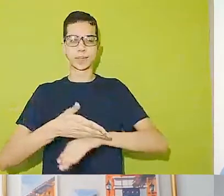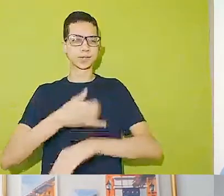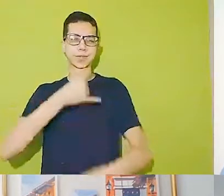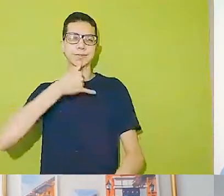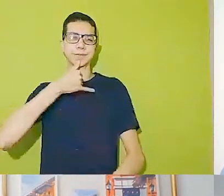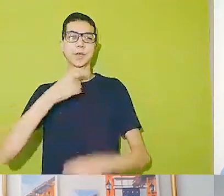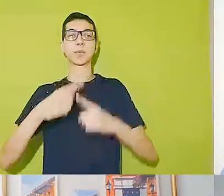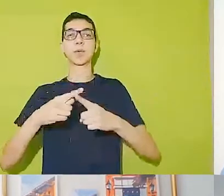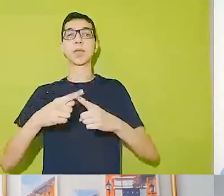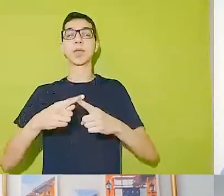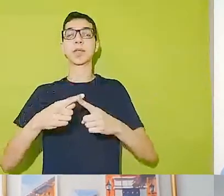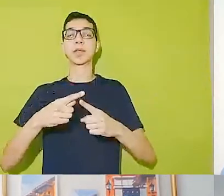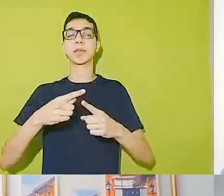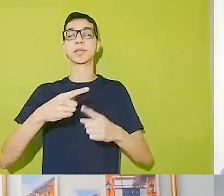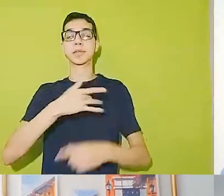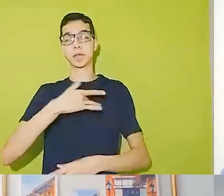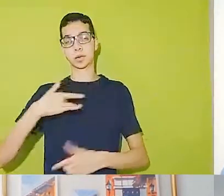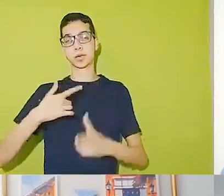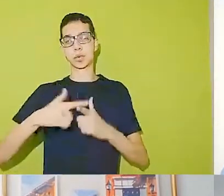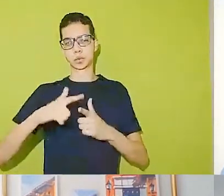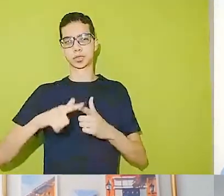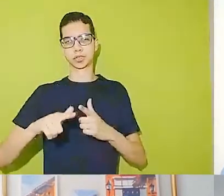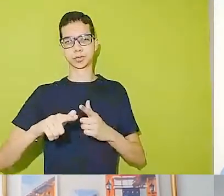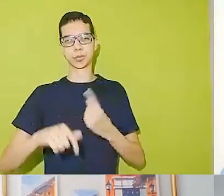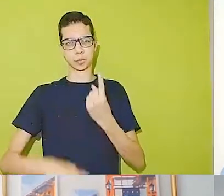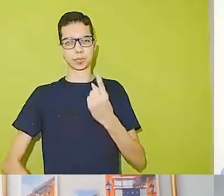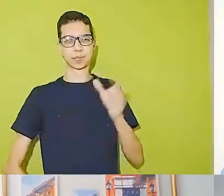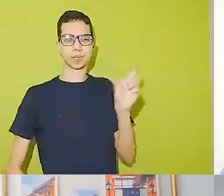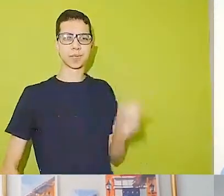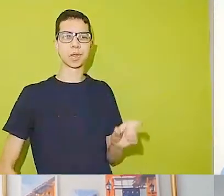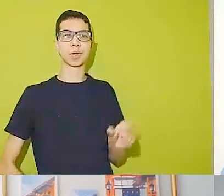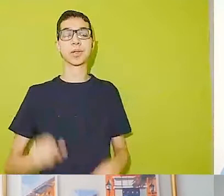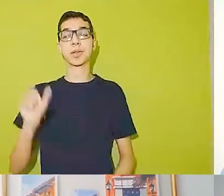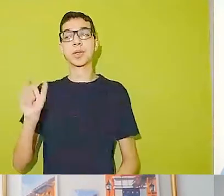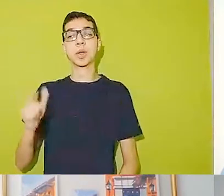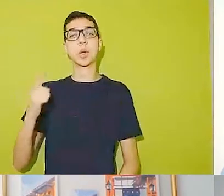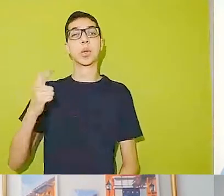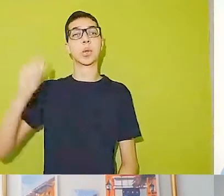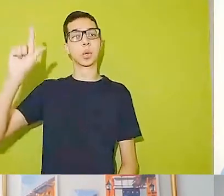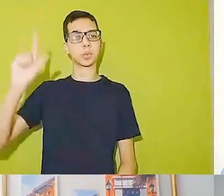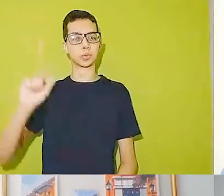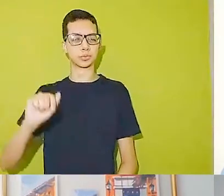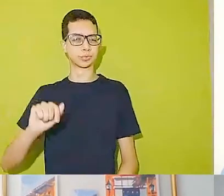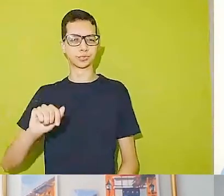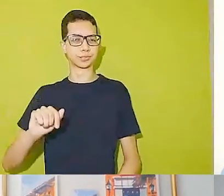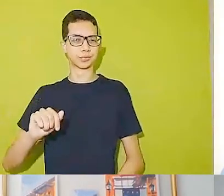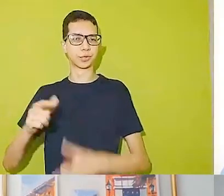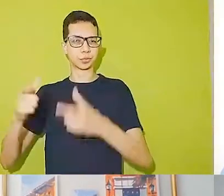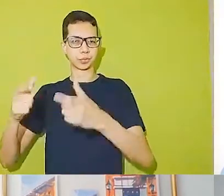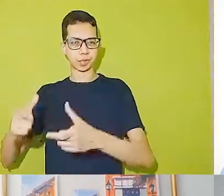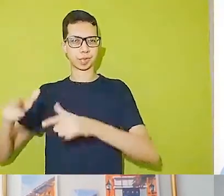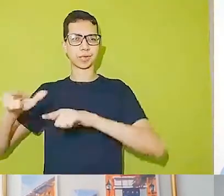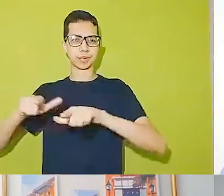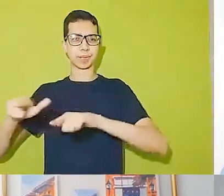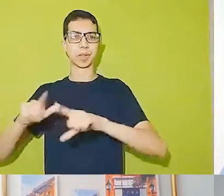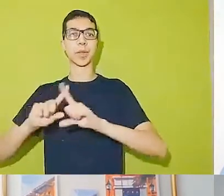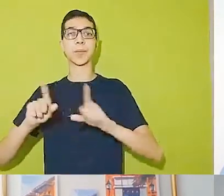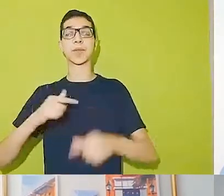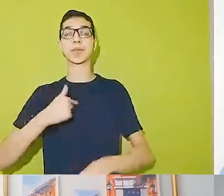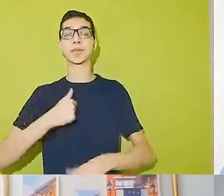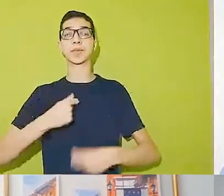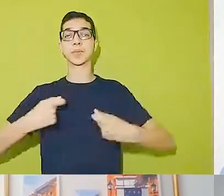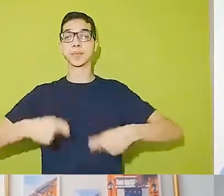se encontra em outro órgão da Defensoria, mas que eu não poderia deixar de registrar aqui o